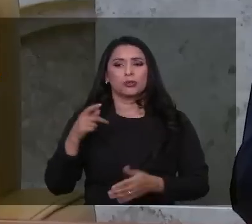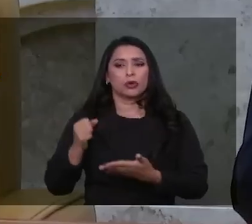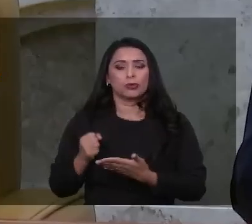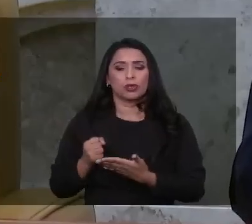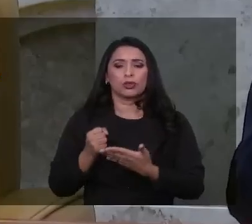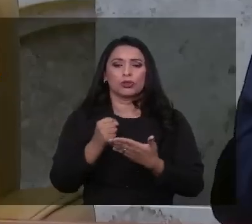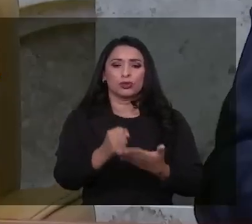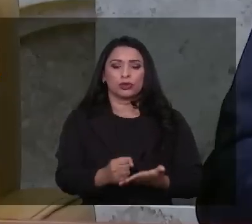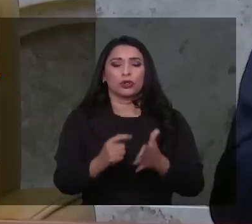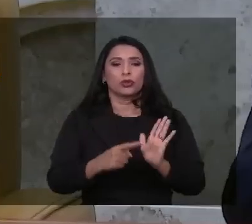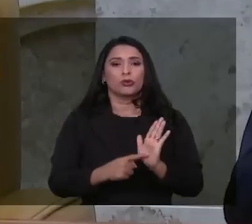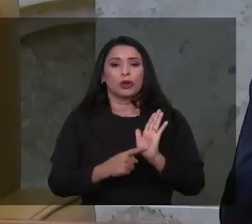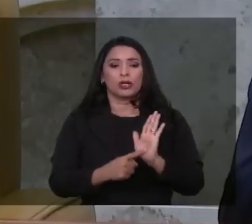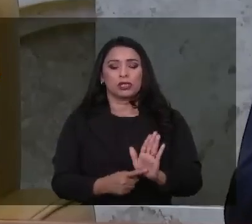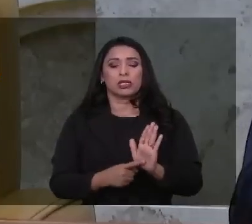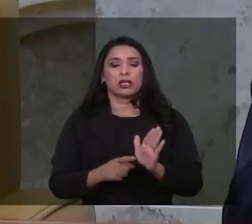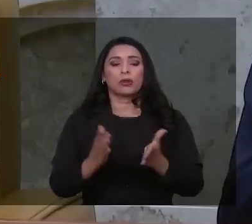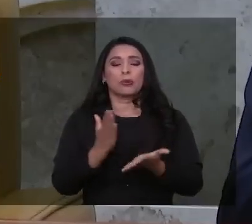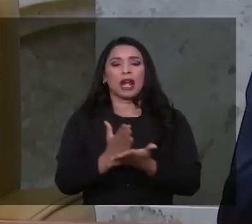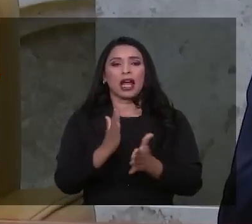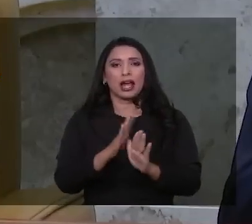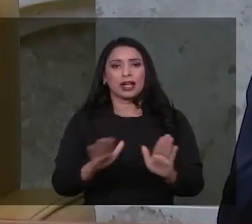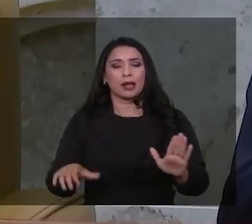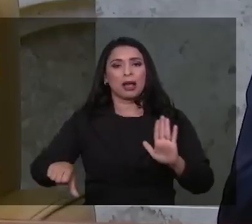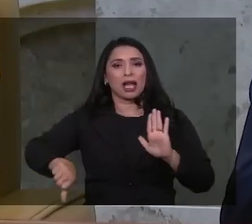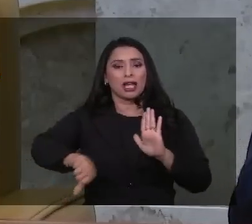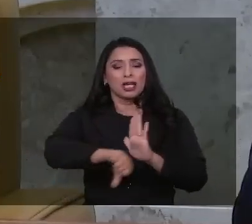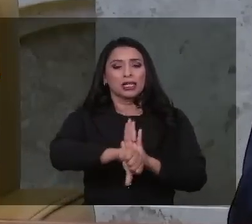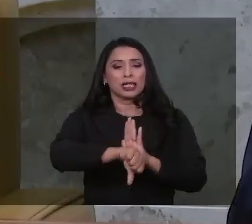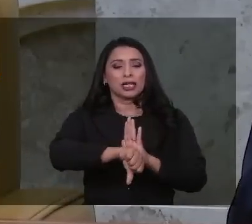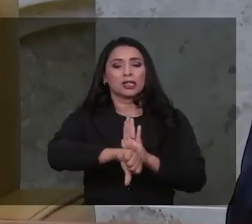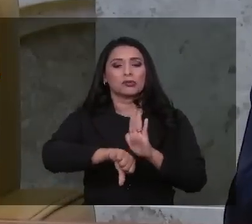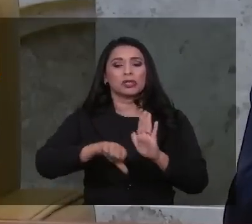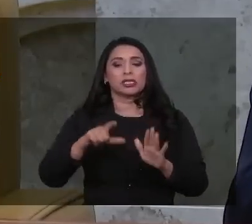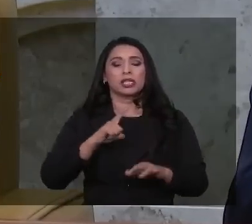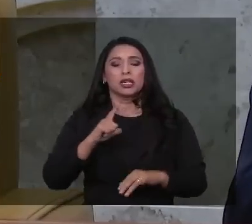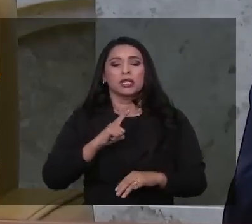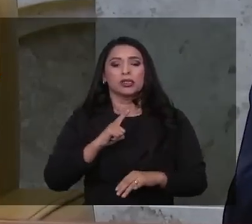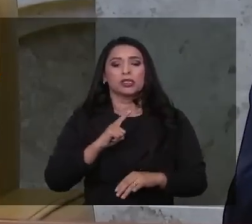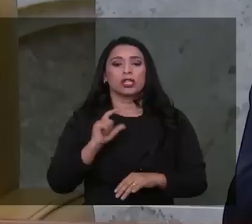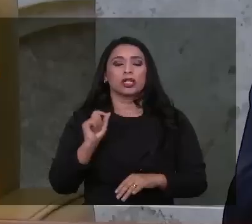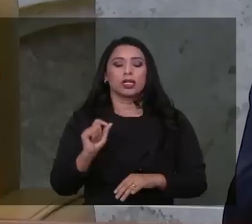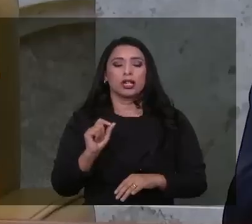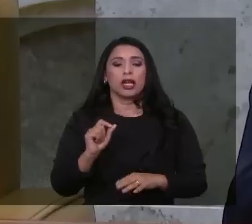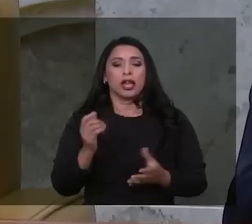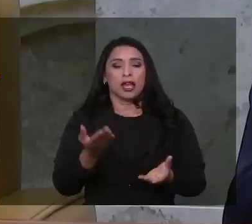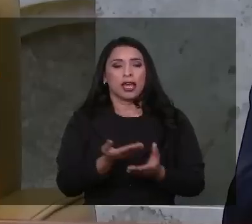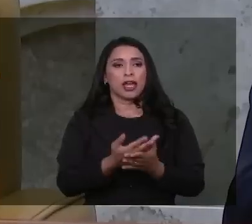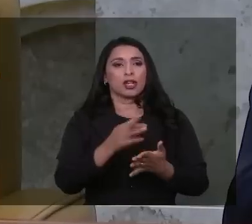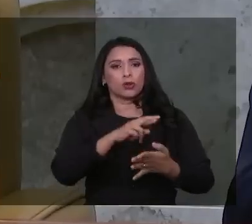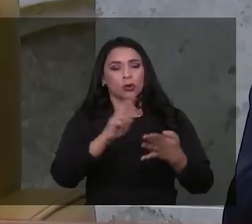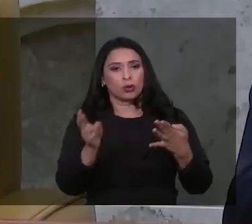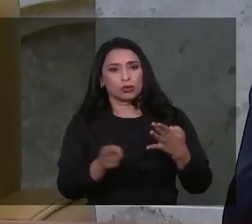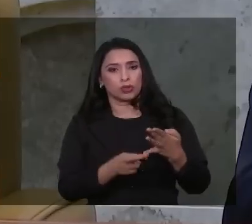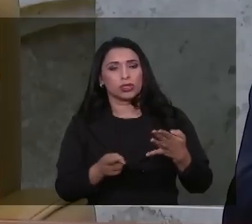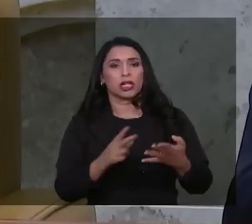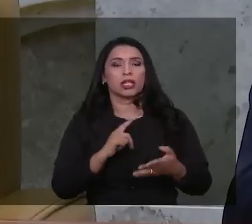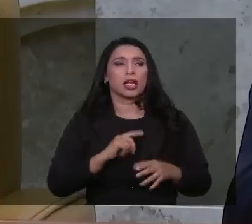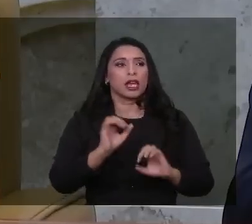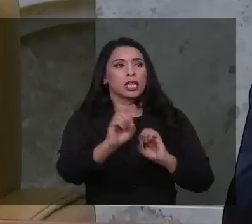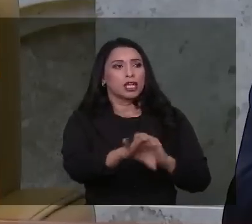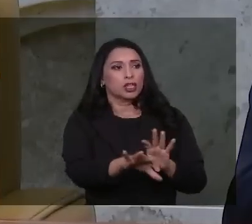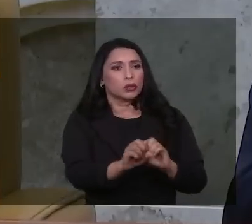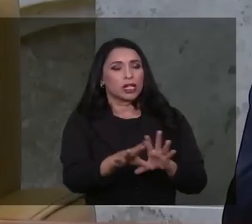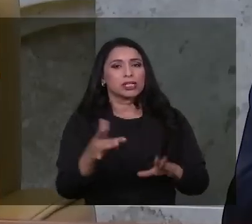se traduz no combate a crimes que extraem recursos que deveriam se destinar à educação, saúde